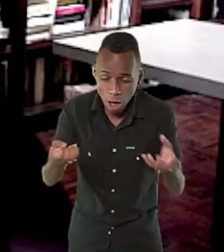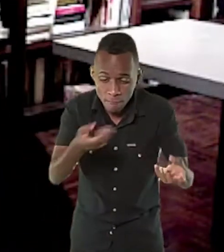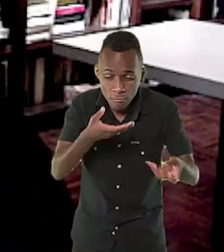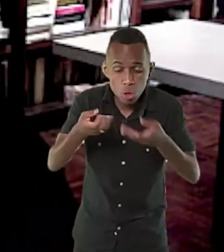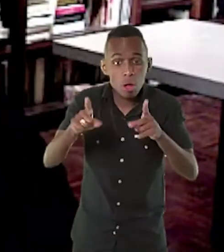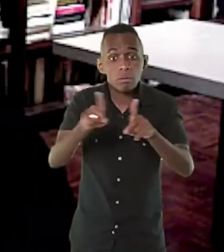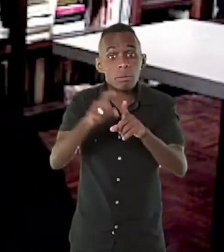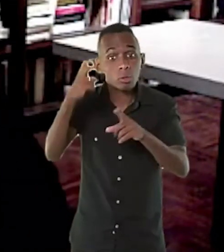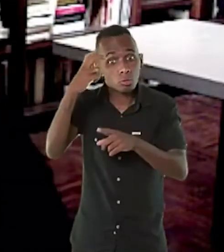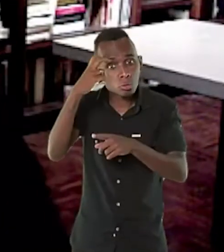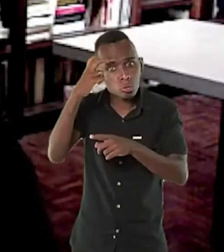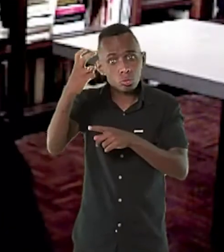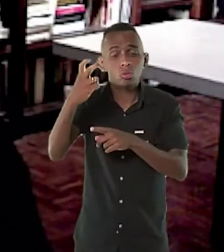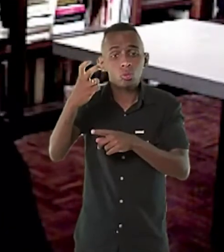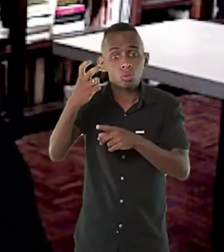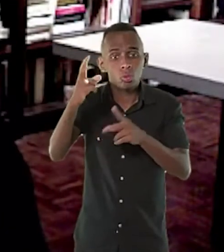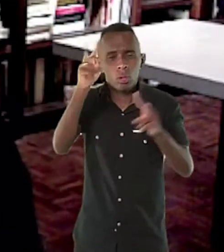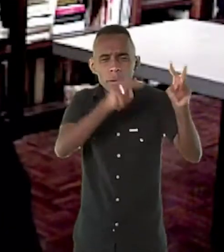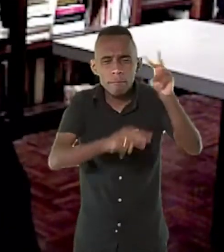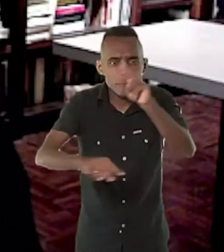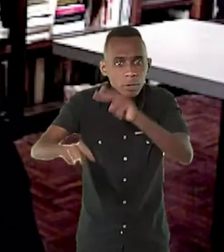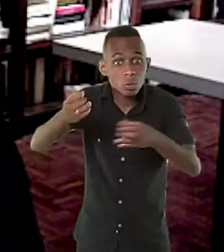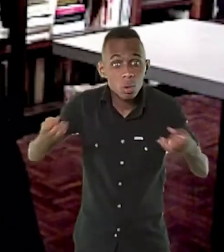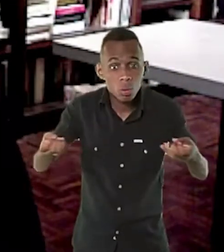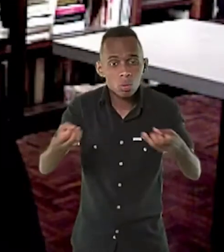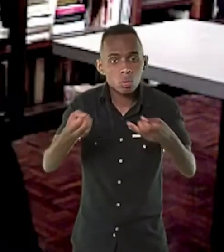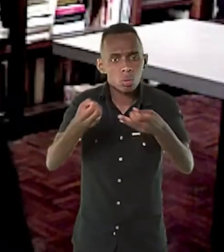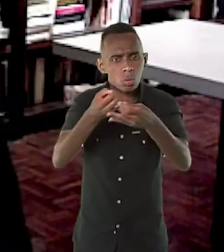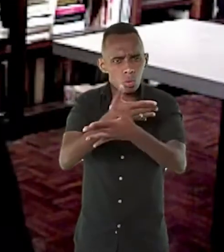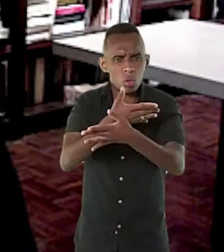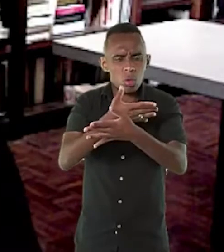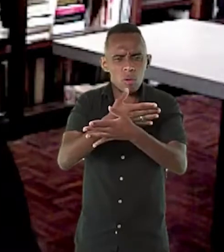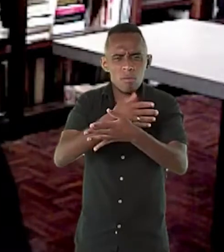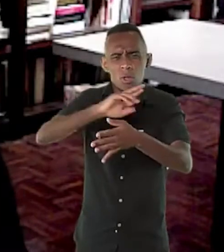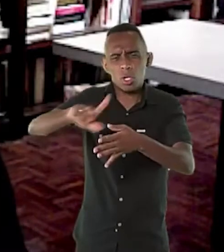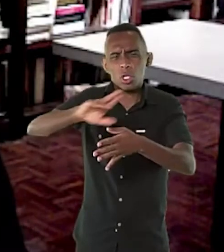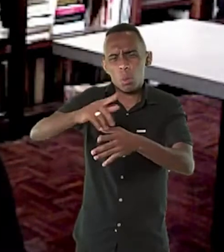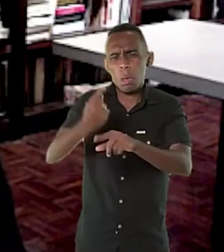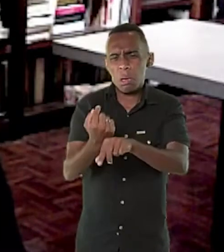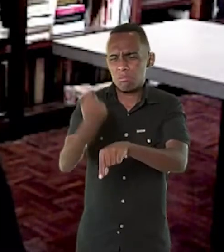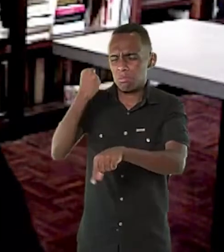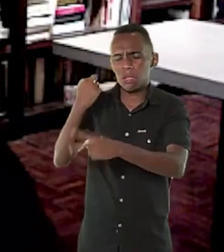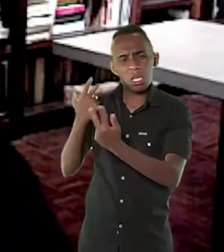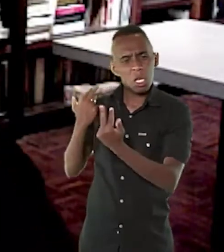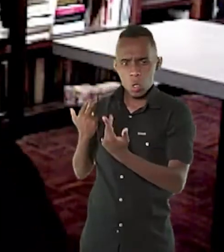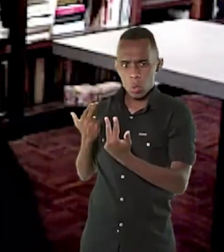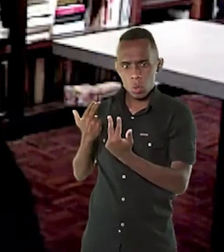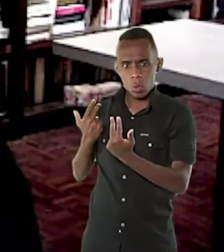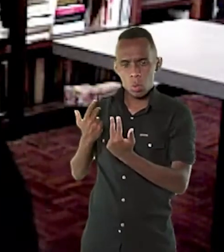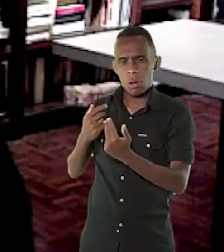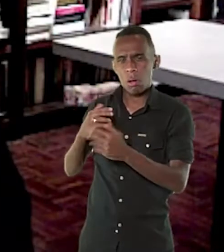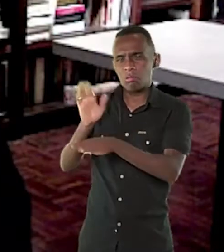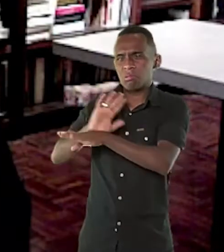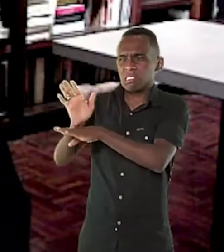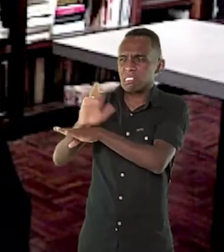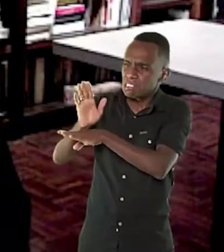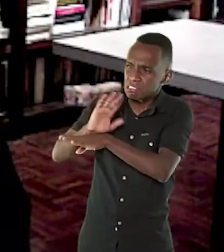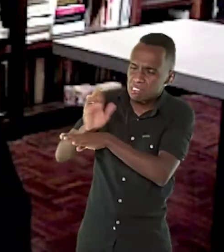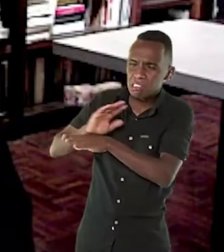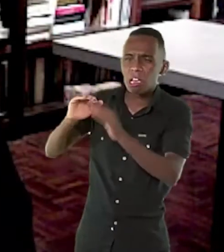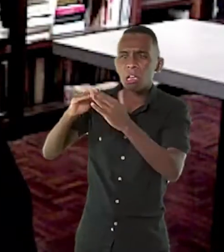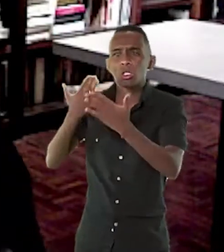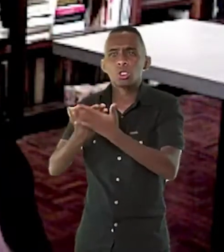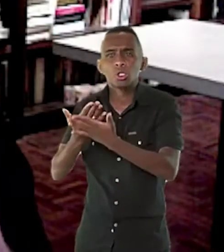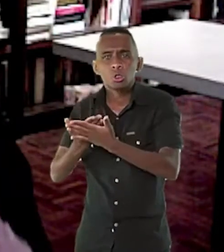visual que sai completamente do circuito do cânone das escolas de cinema, das escolas